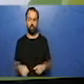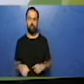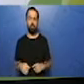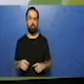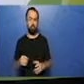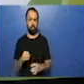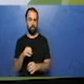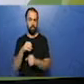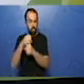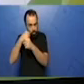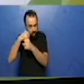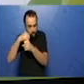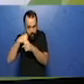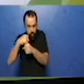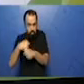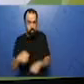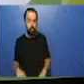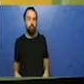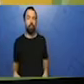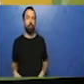análises clínicas.